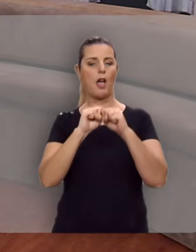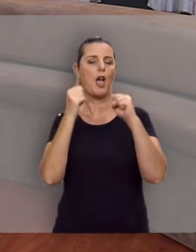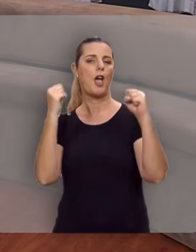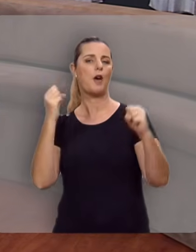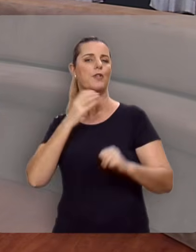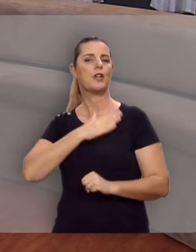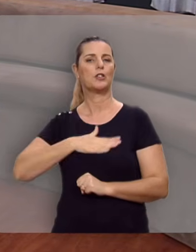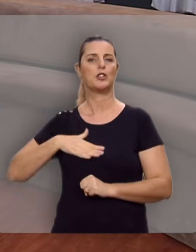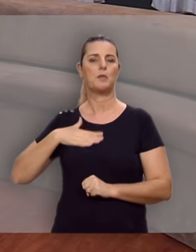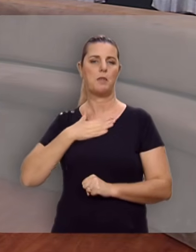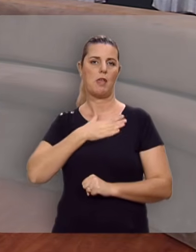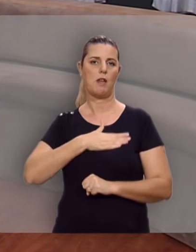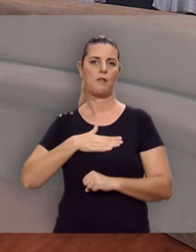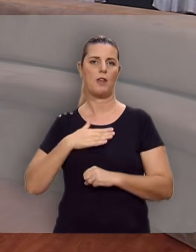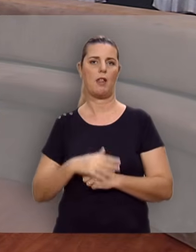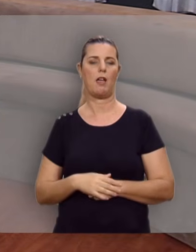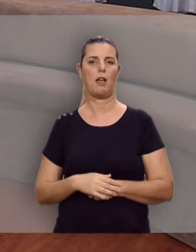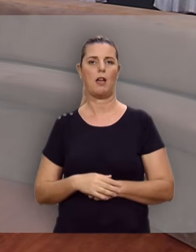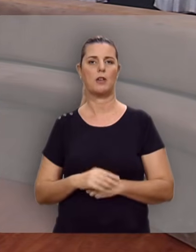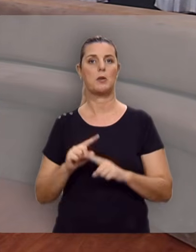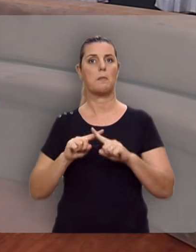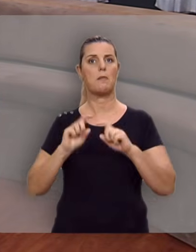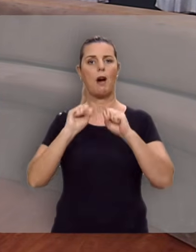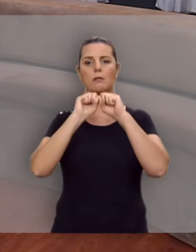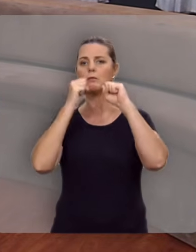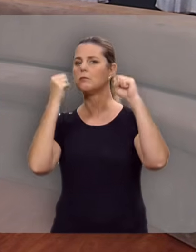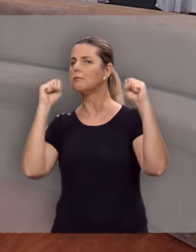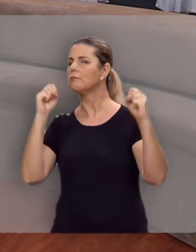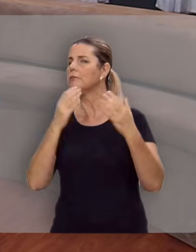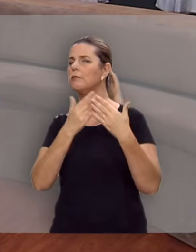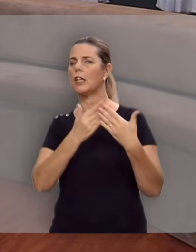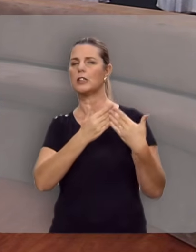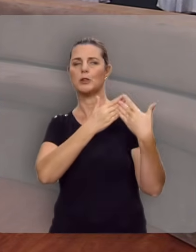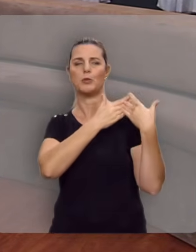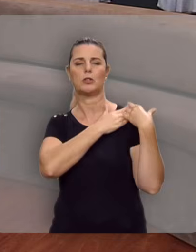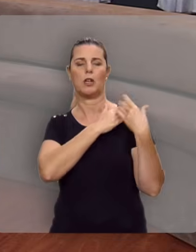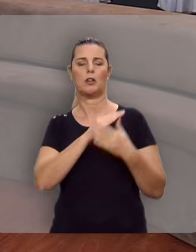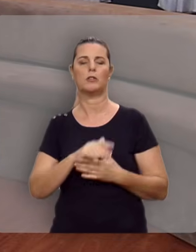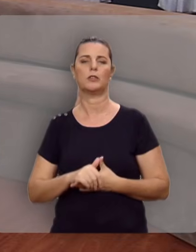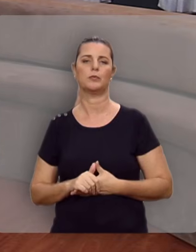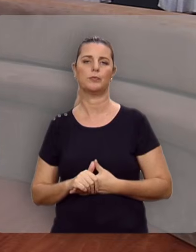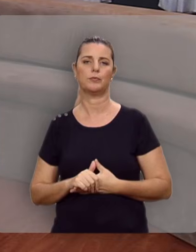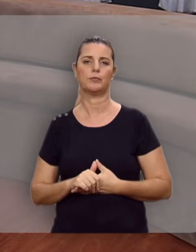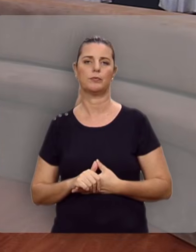grande privilégio, mas uma imensa responsabilidade.